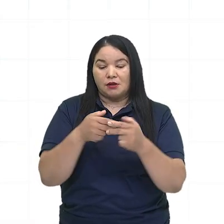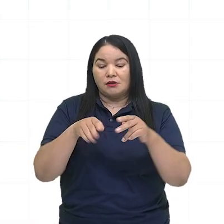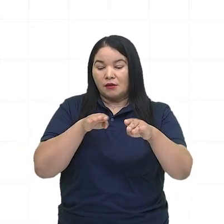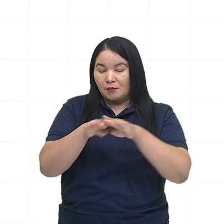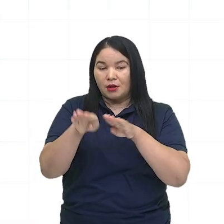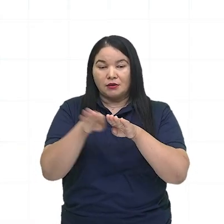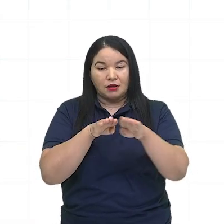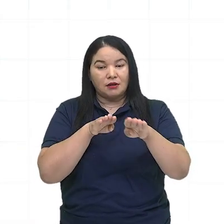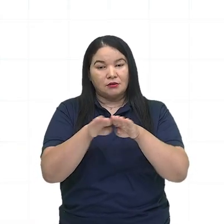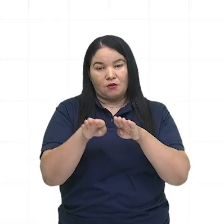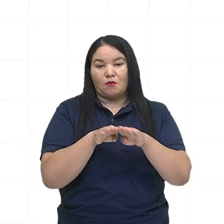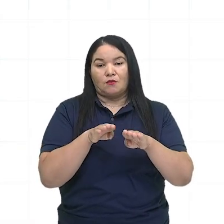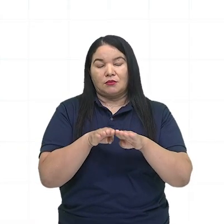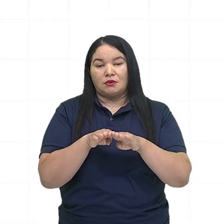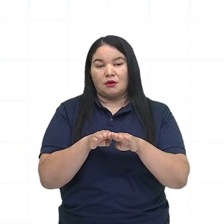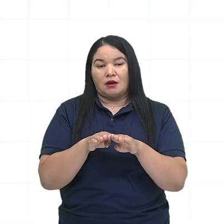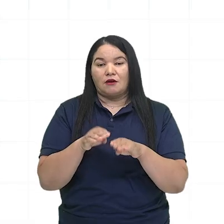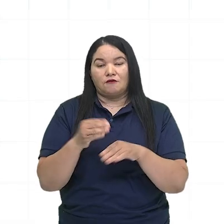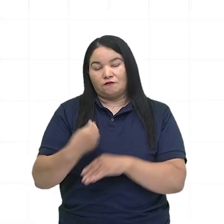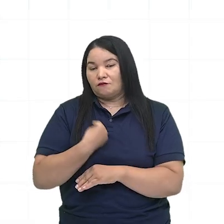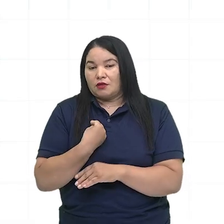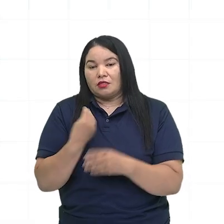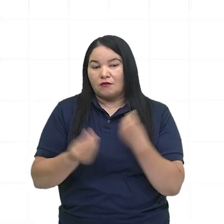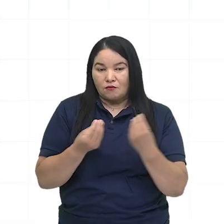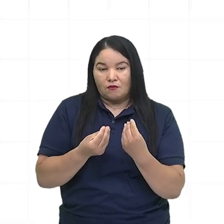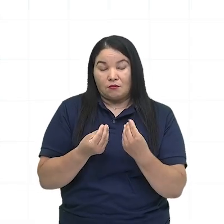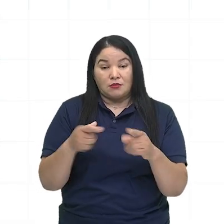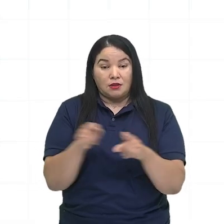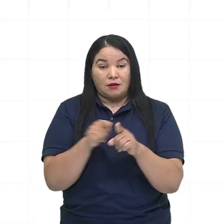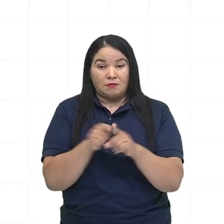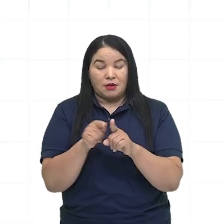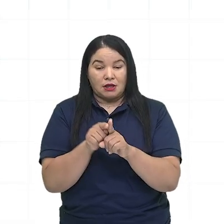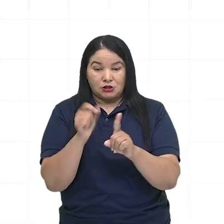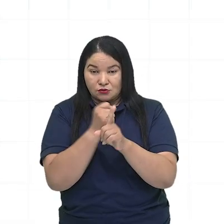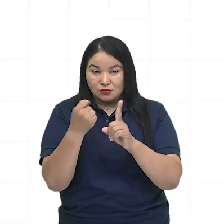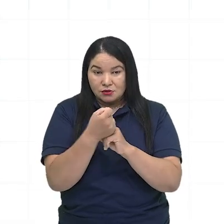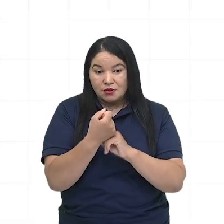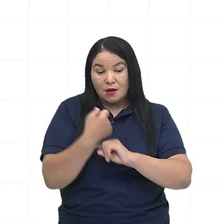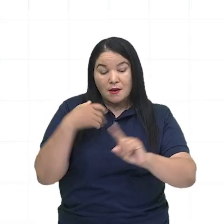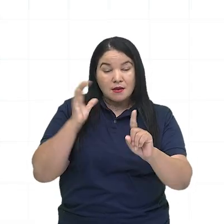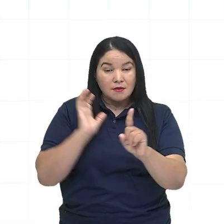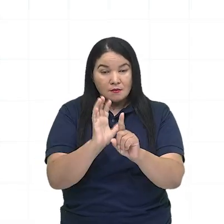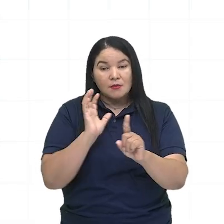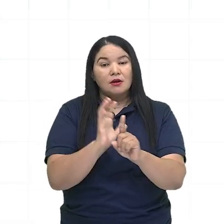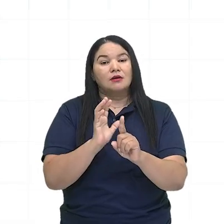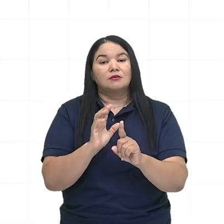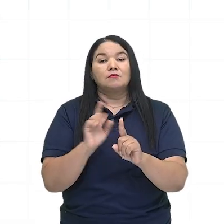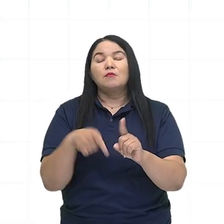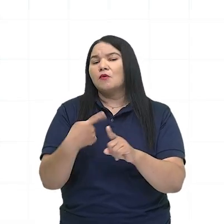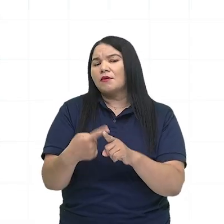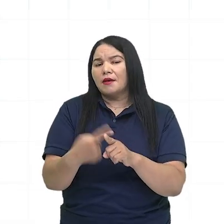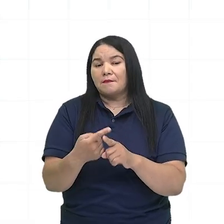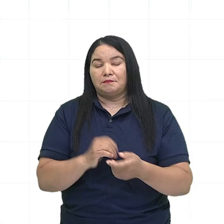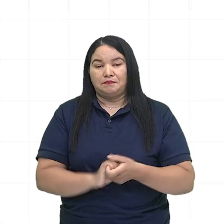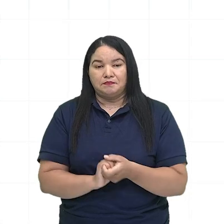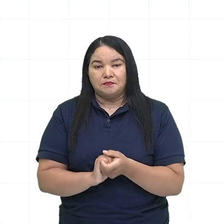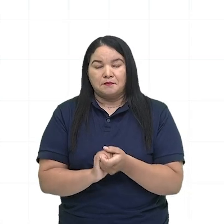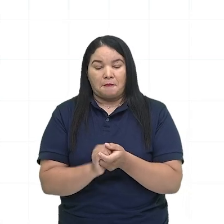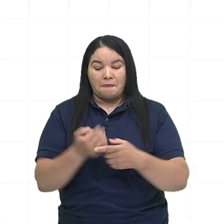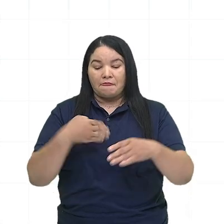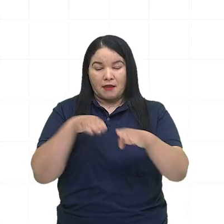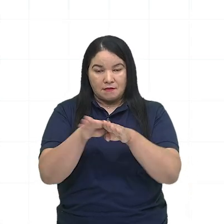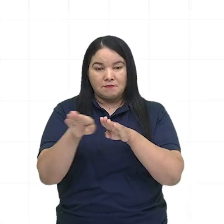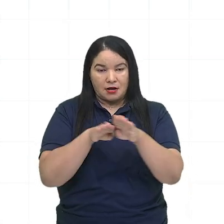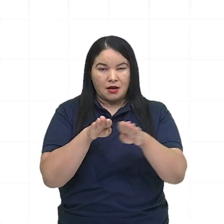tectônicas. E aí nós temos também o impactos na sociedade, né? As placas, né, tectônicas, eles